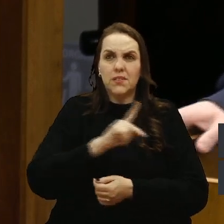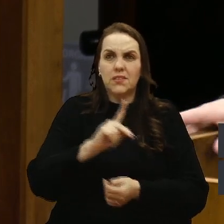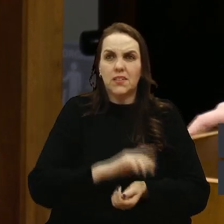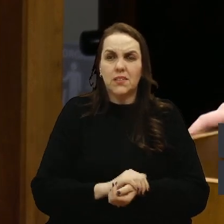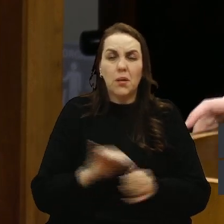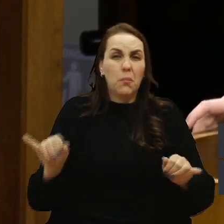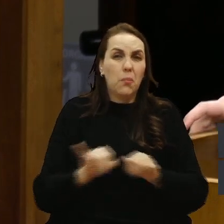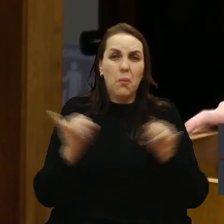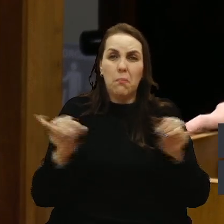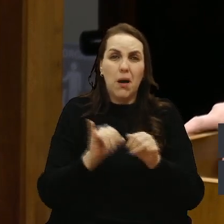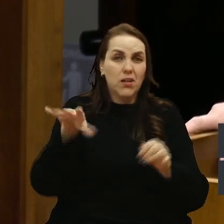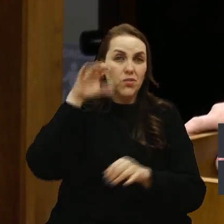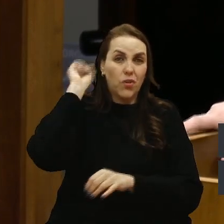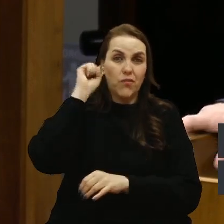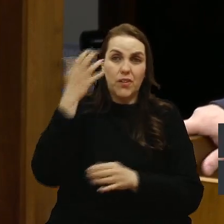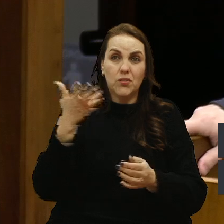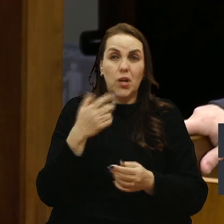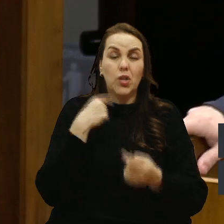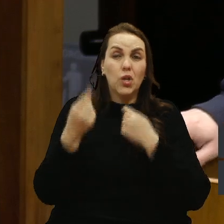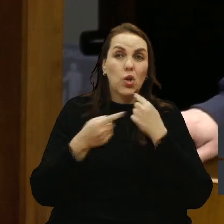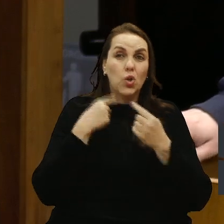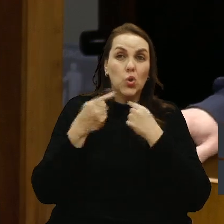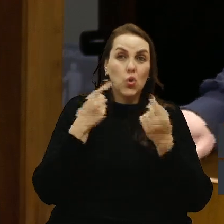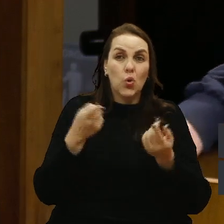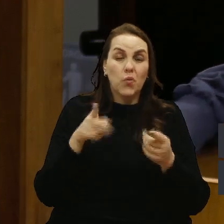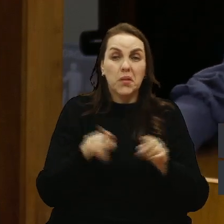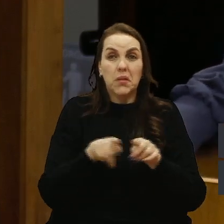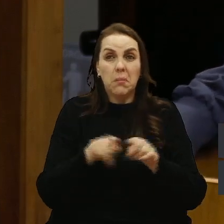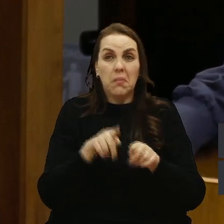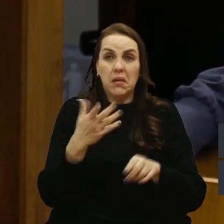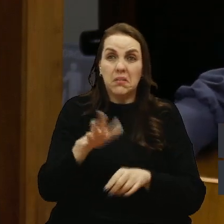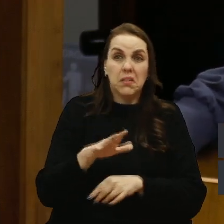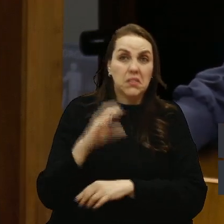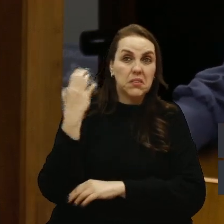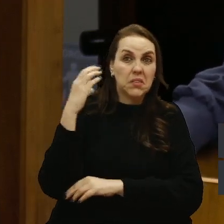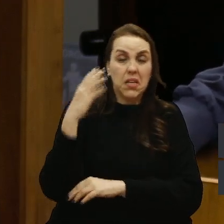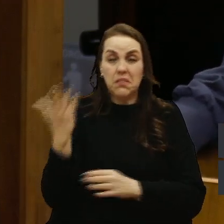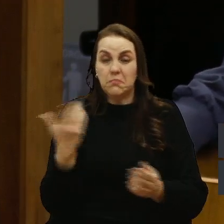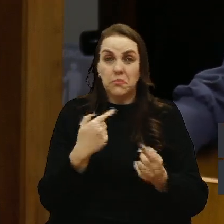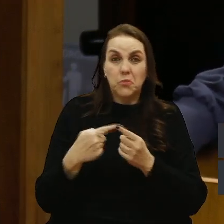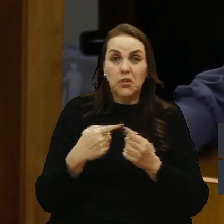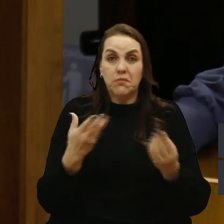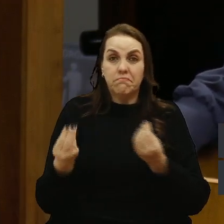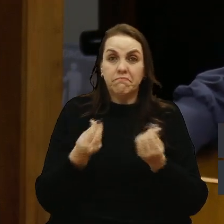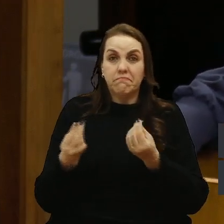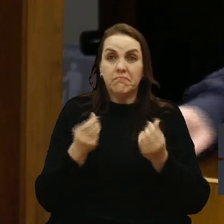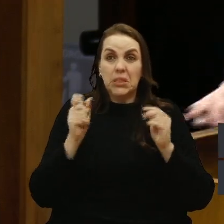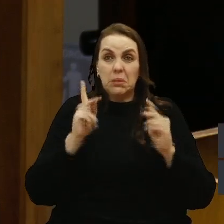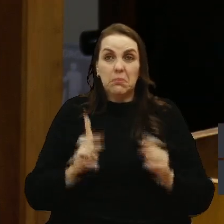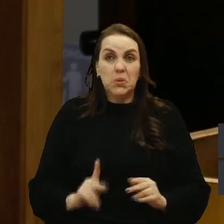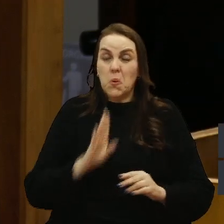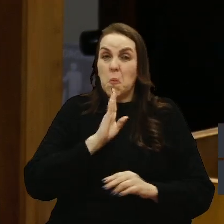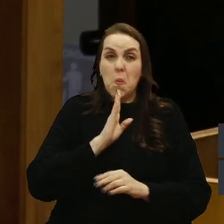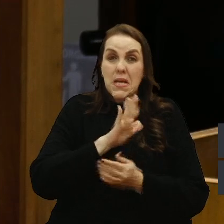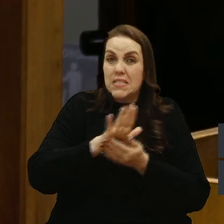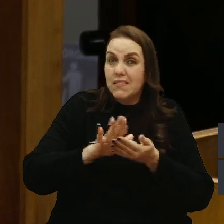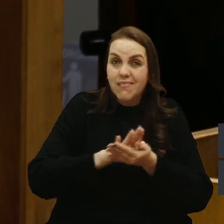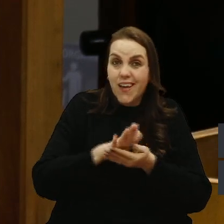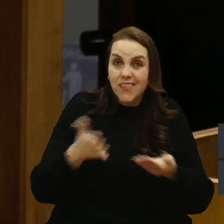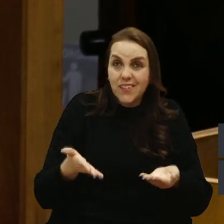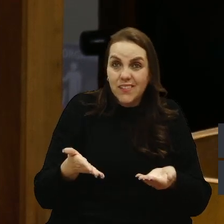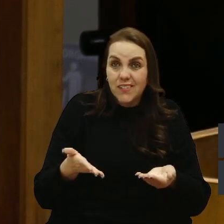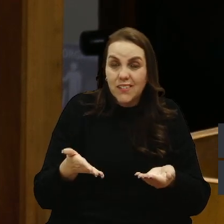bobagem nós escutamos, né? Eu já começo a duvidar que o empirismo é ciência, porque tem gente que não conhece nada,